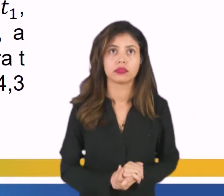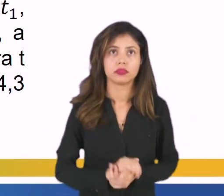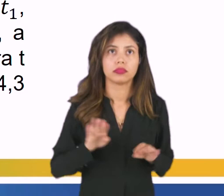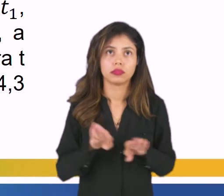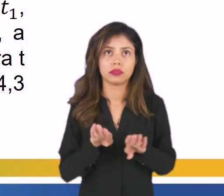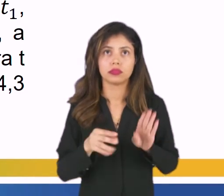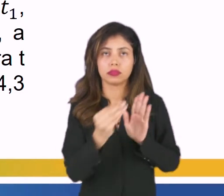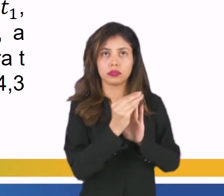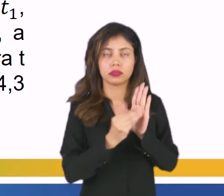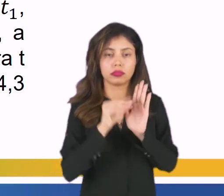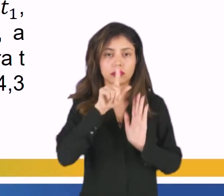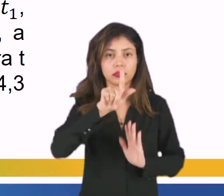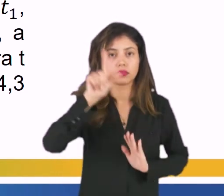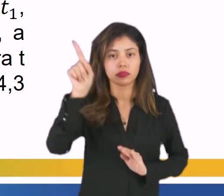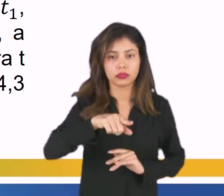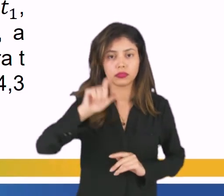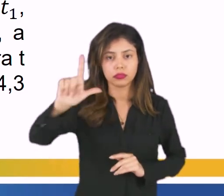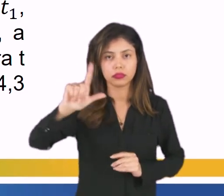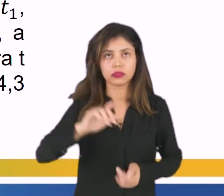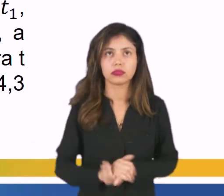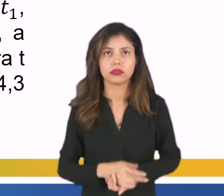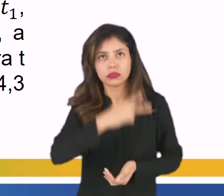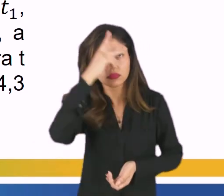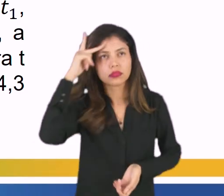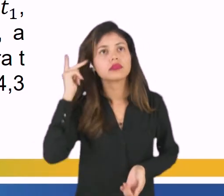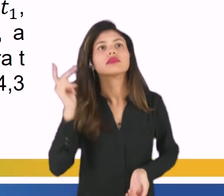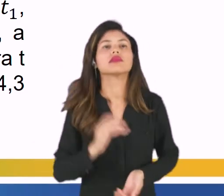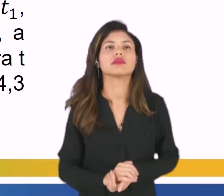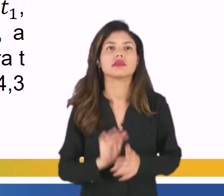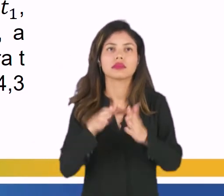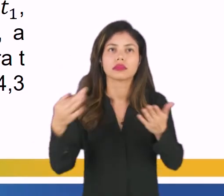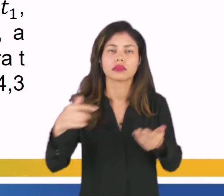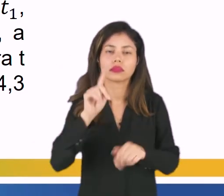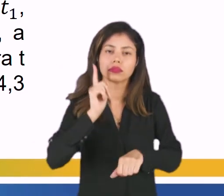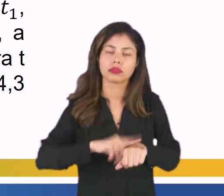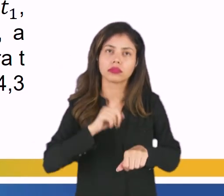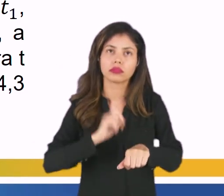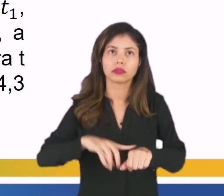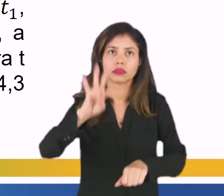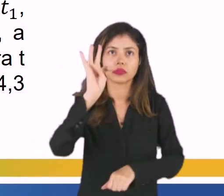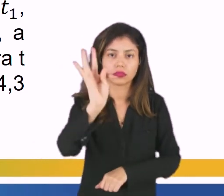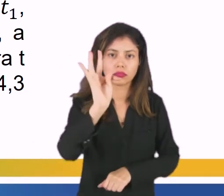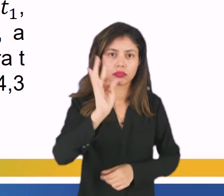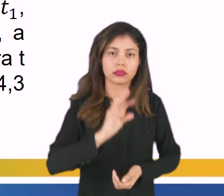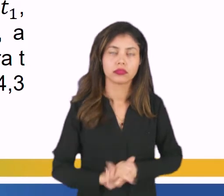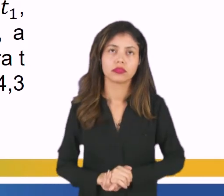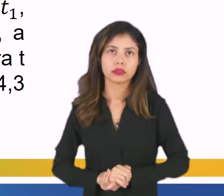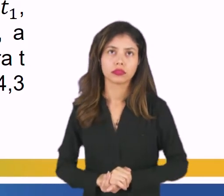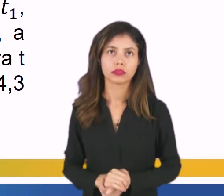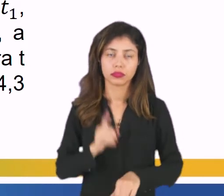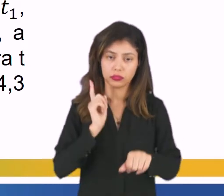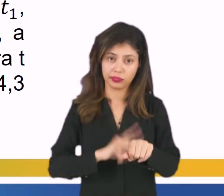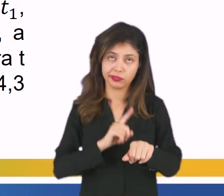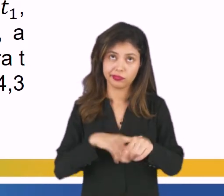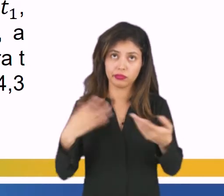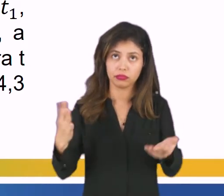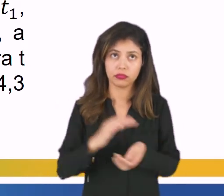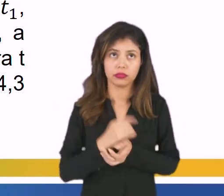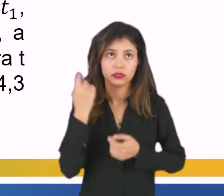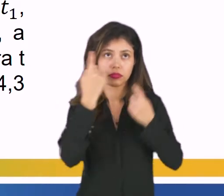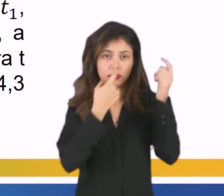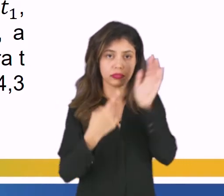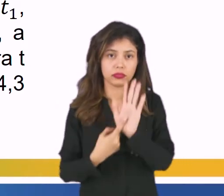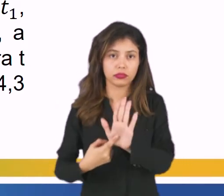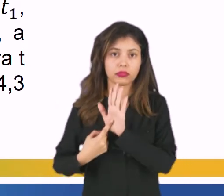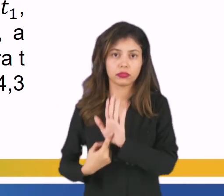dado em gramas-litro de uma pessoa, em função do tempo, e esse tempo em hora, seja